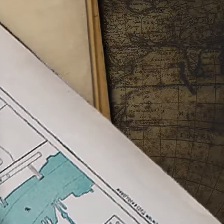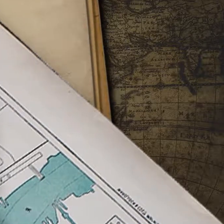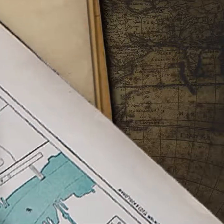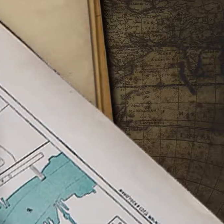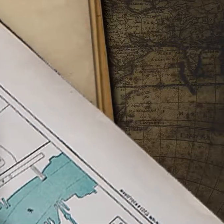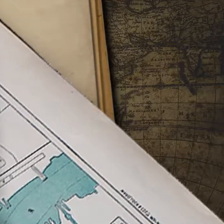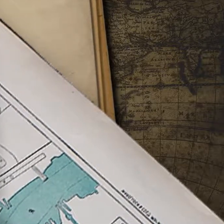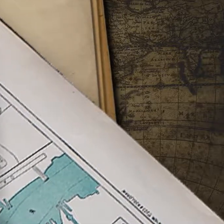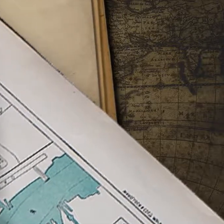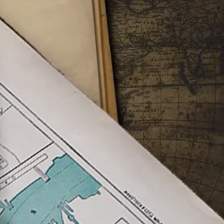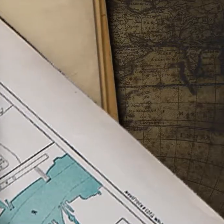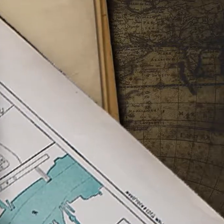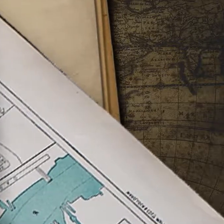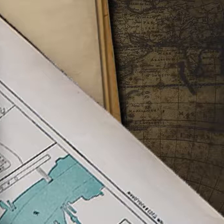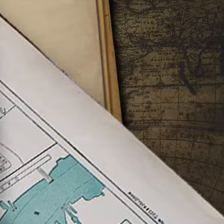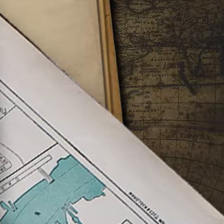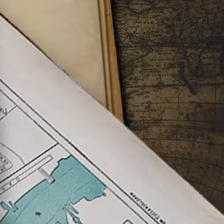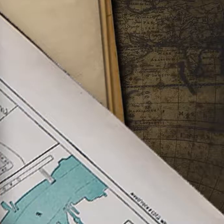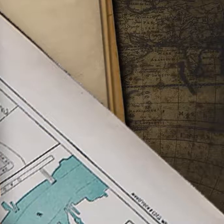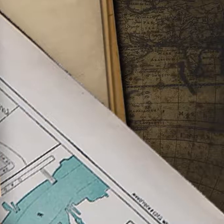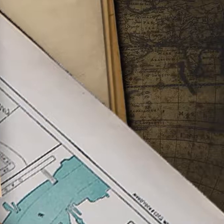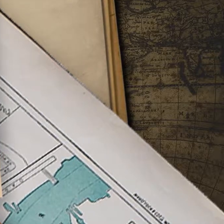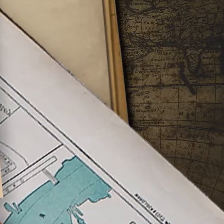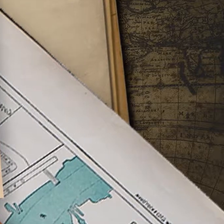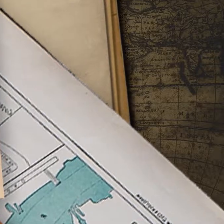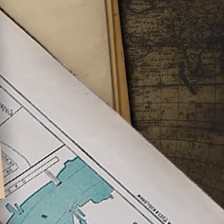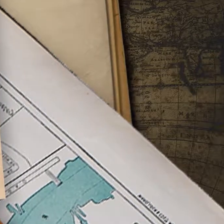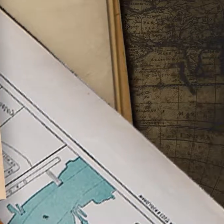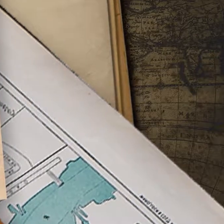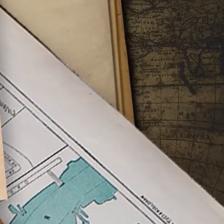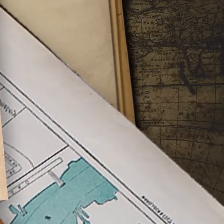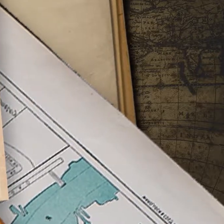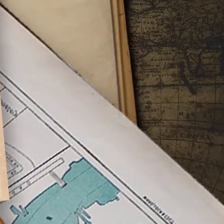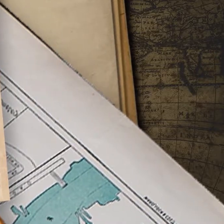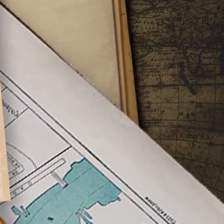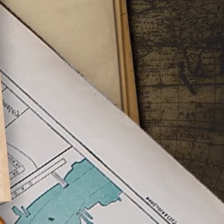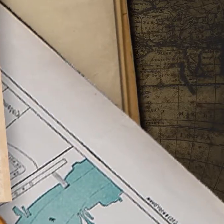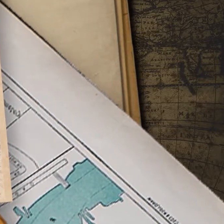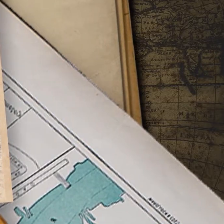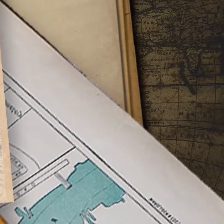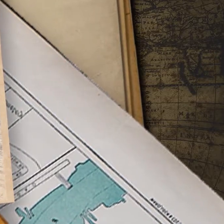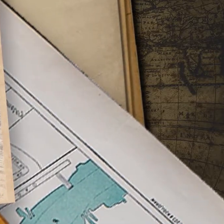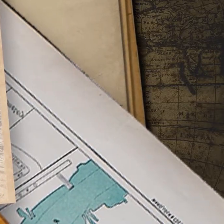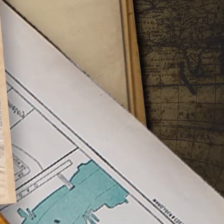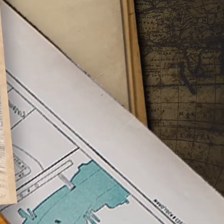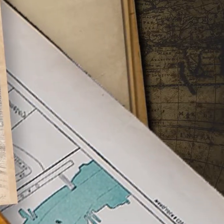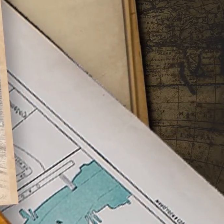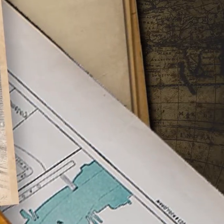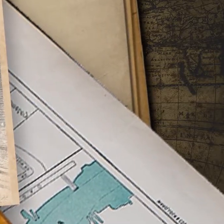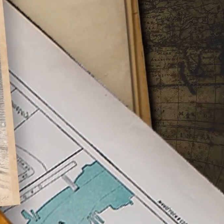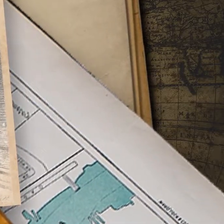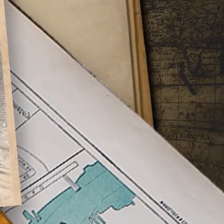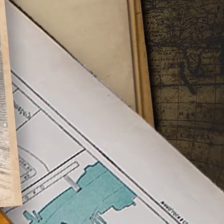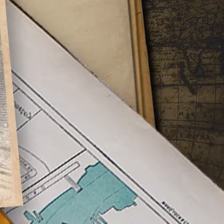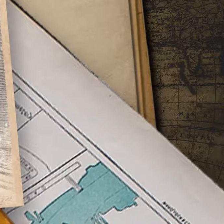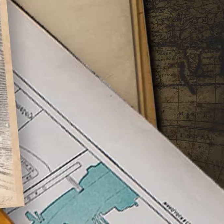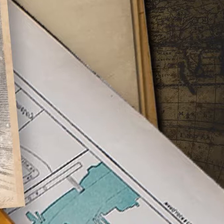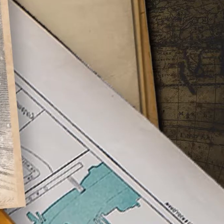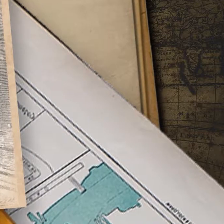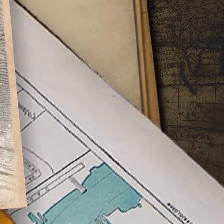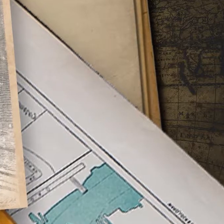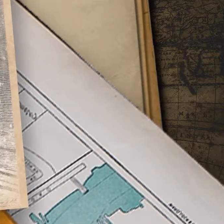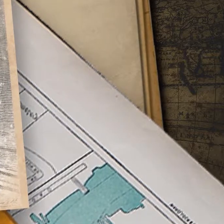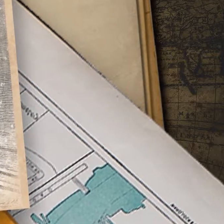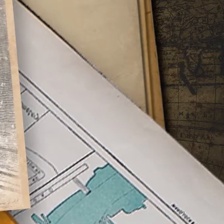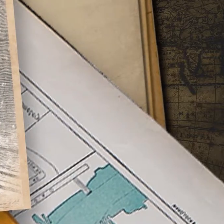locomotiva. Uma forte luz sai da locomotiva, cai muita neve e o chão está todo coberto por ela, inclusive